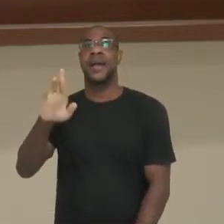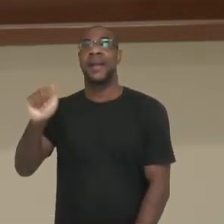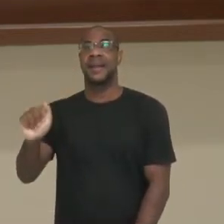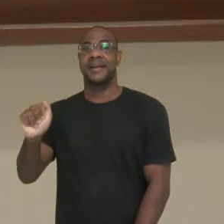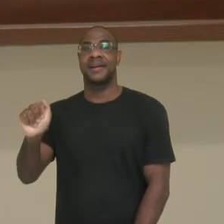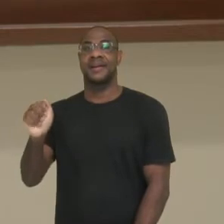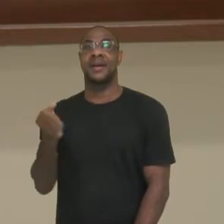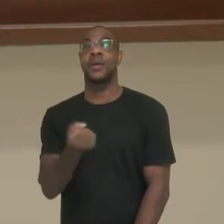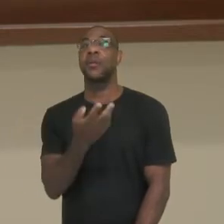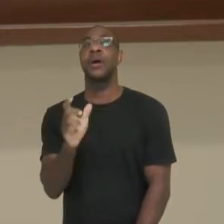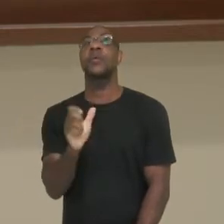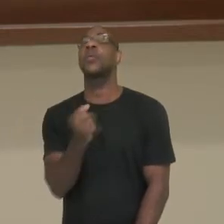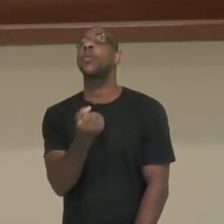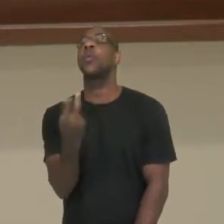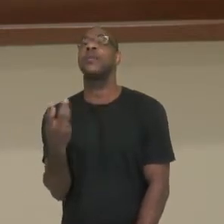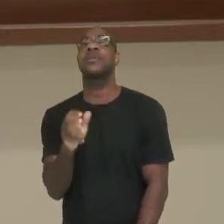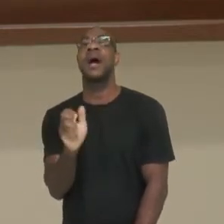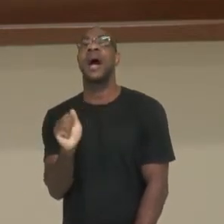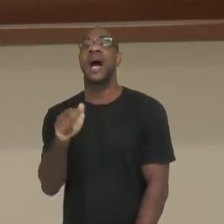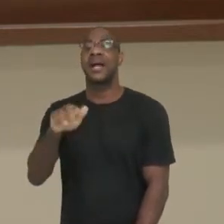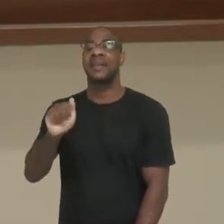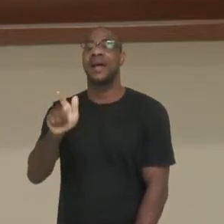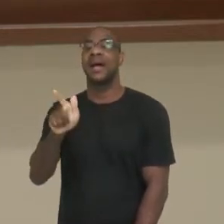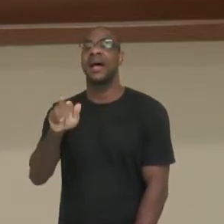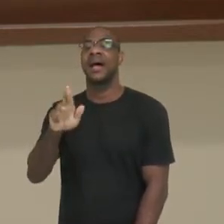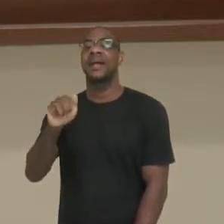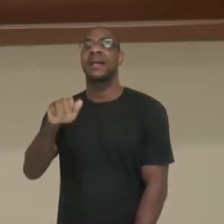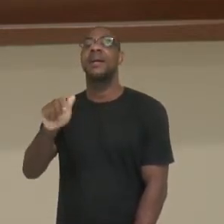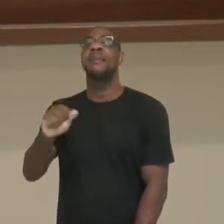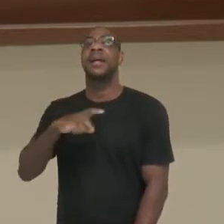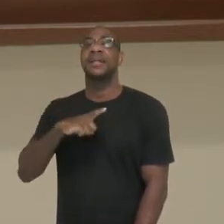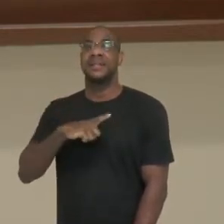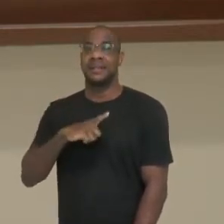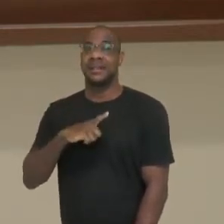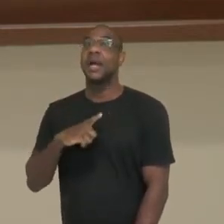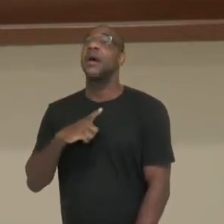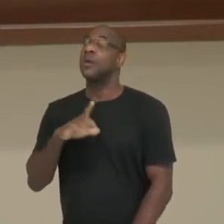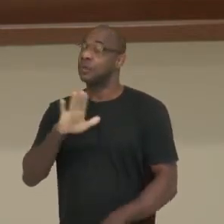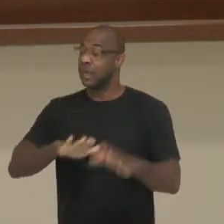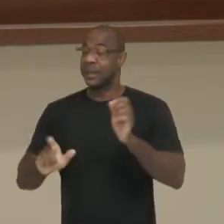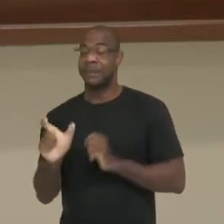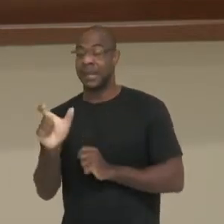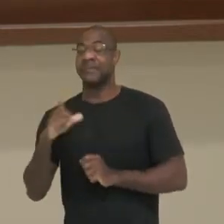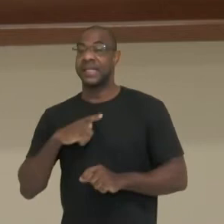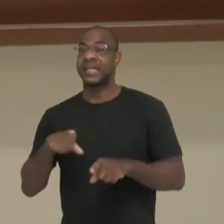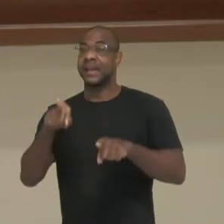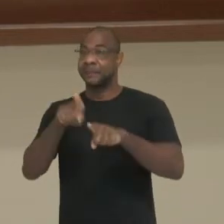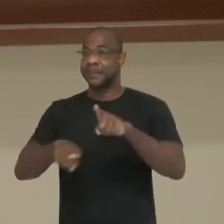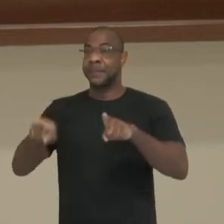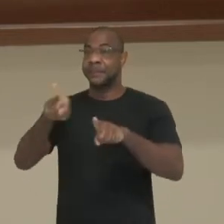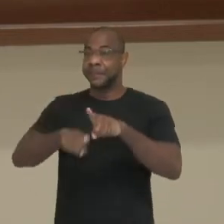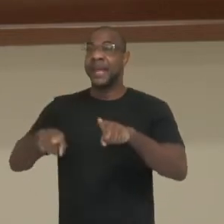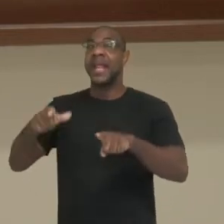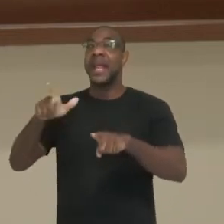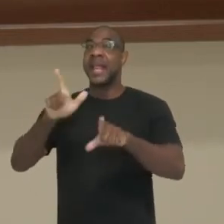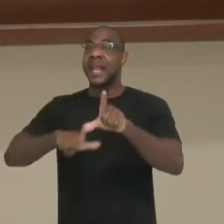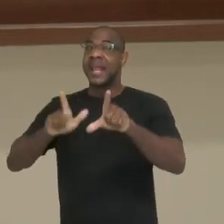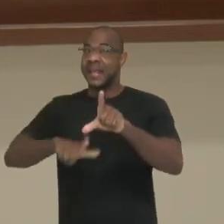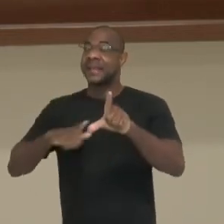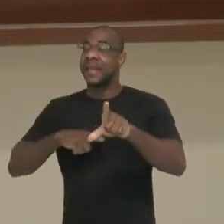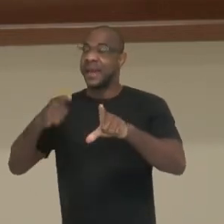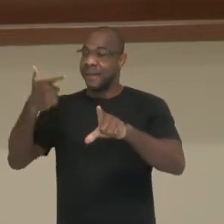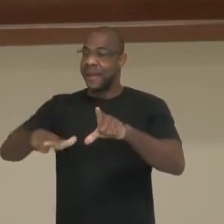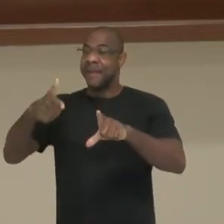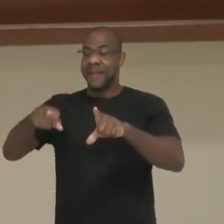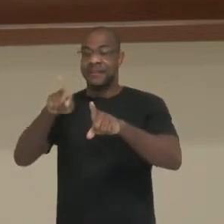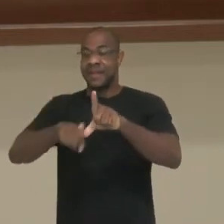Lembre que nessa palavra arara nós temos repetições de letras, certo? Então nós vamos usar a fórmula que eu